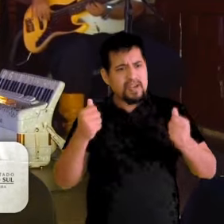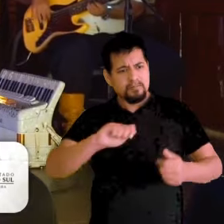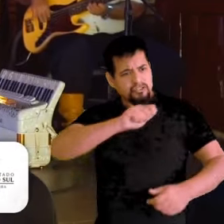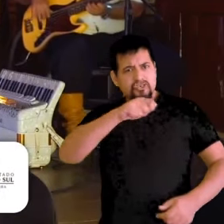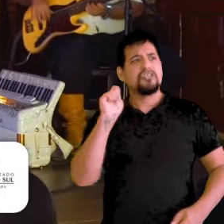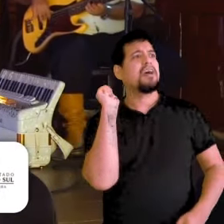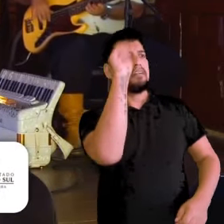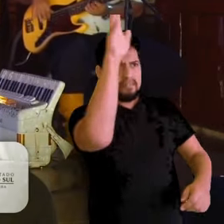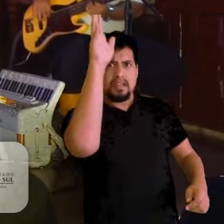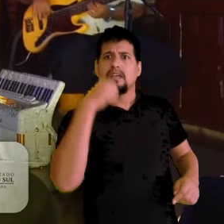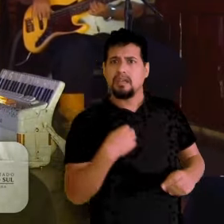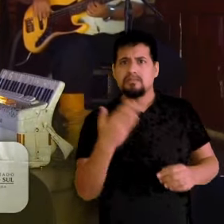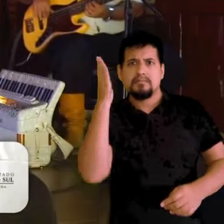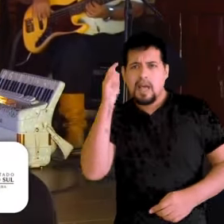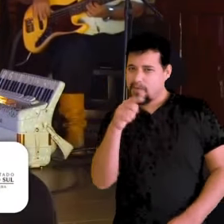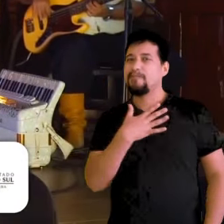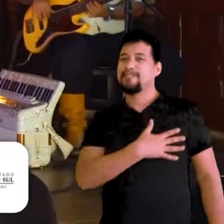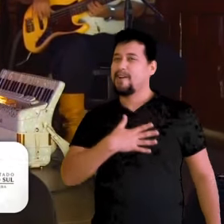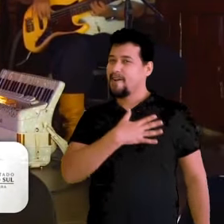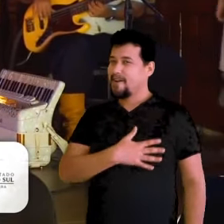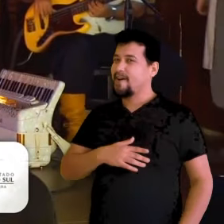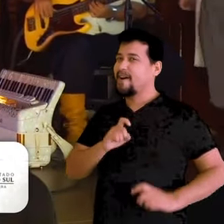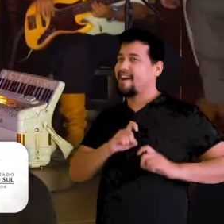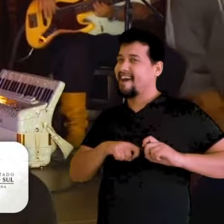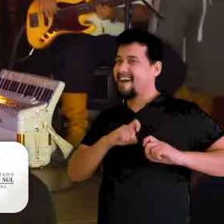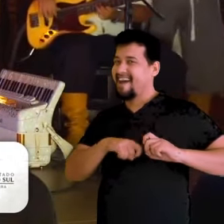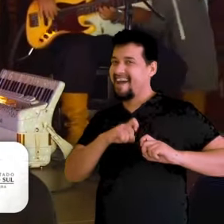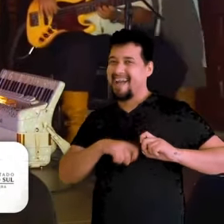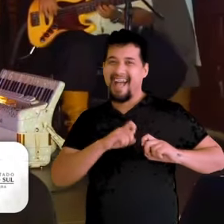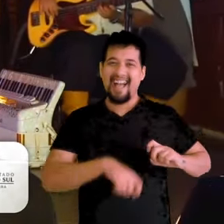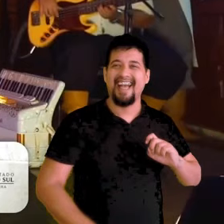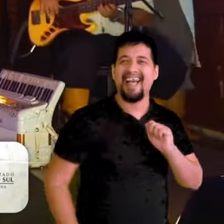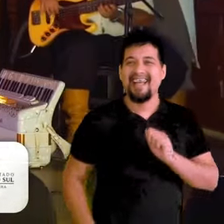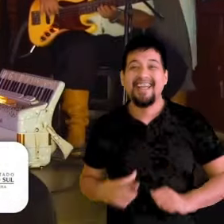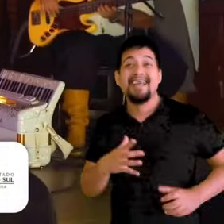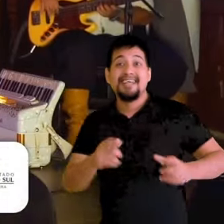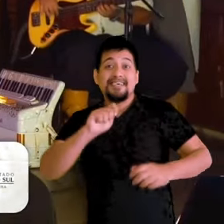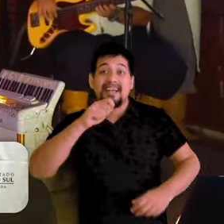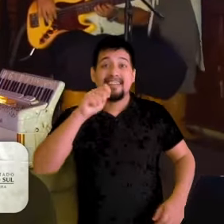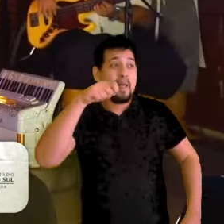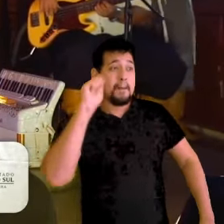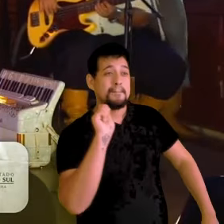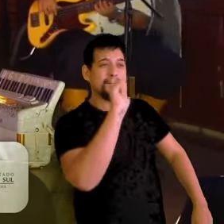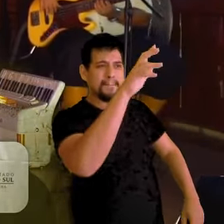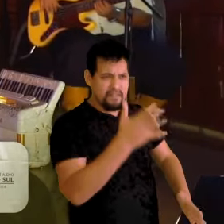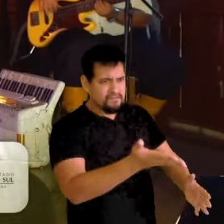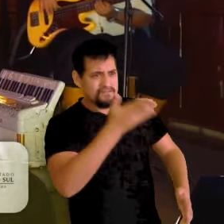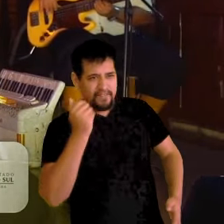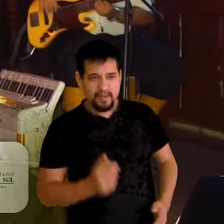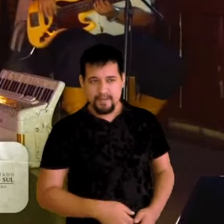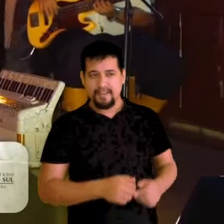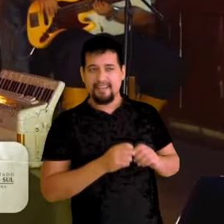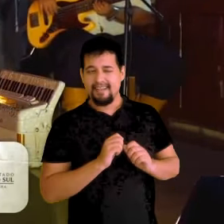da sacada, guria. Atire a chave que teu neguinho sabe que tu gosta de ir. Atire a chave da sacada, deixa eu entrar. Atire a